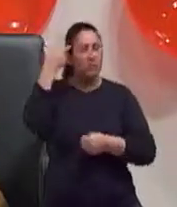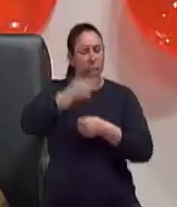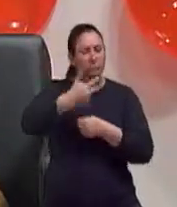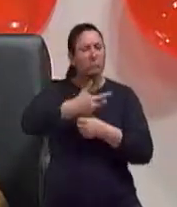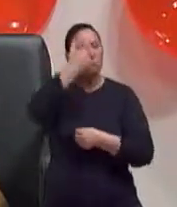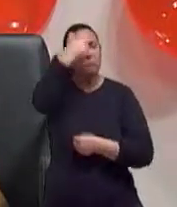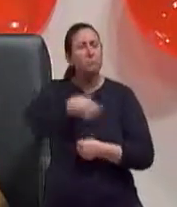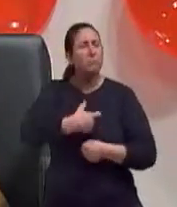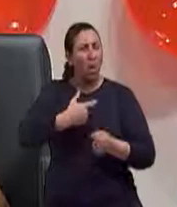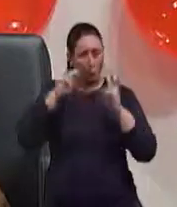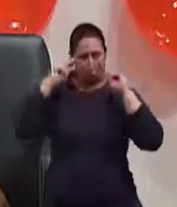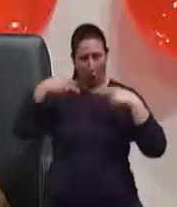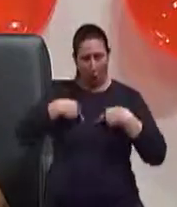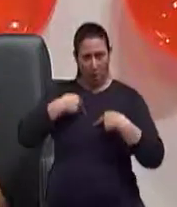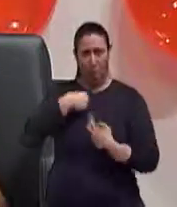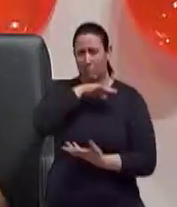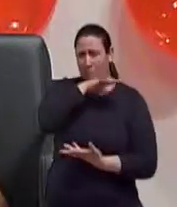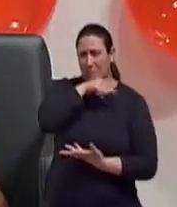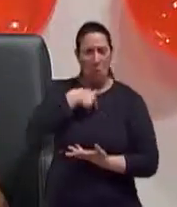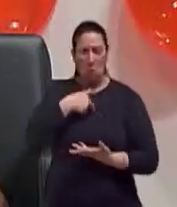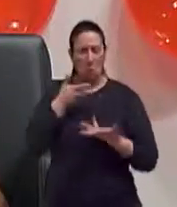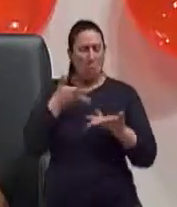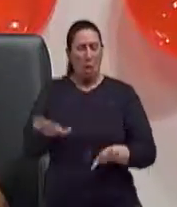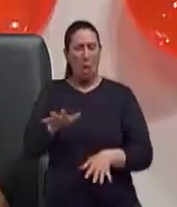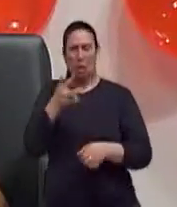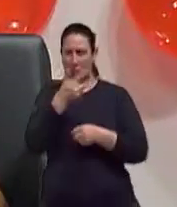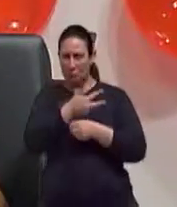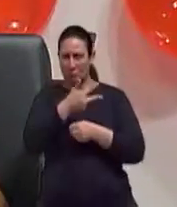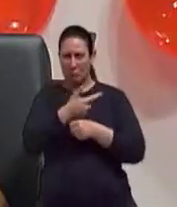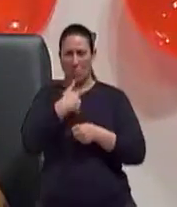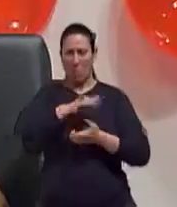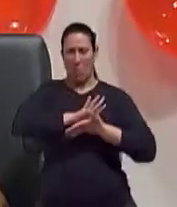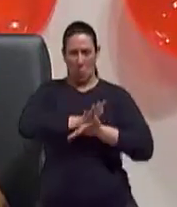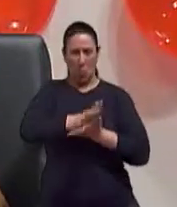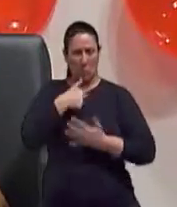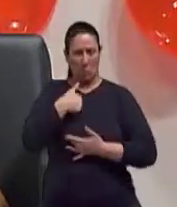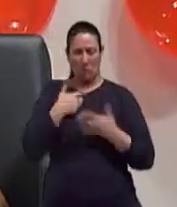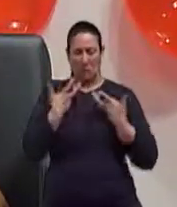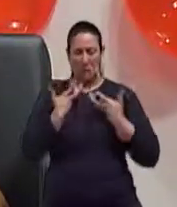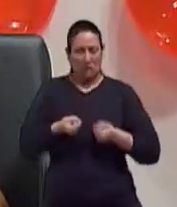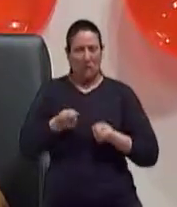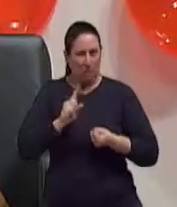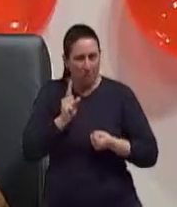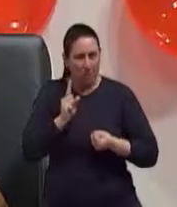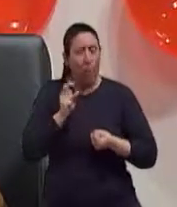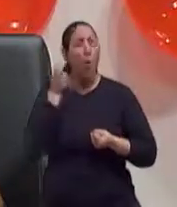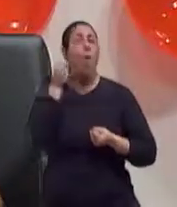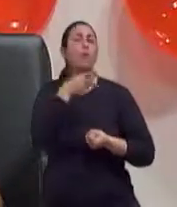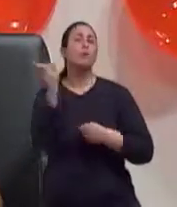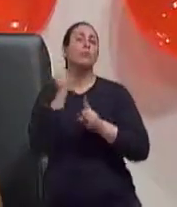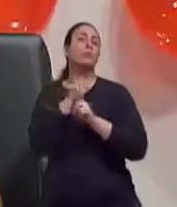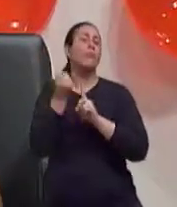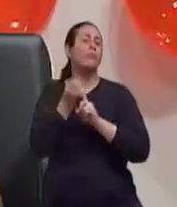pergunta para você mesmo Será que eu tenho preconceito de envelhecer como é que eu vou me sentir velho já